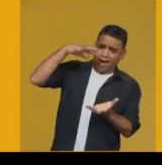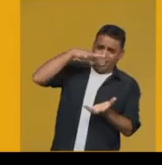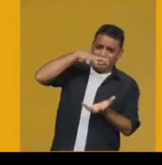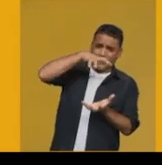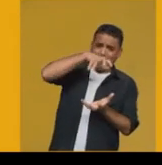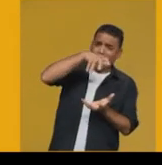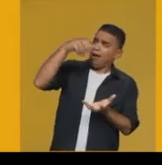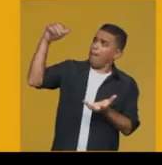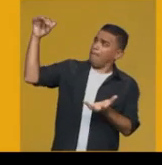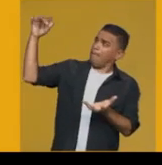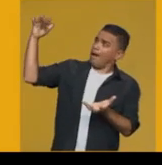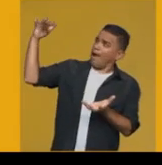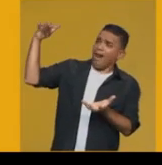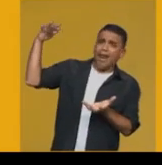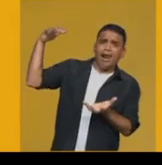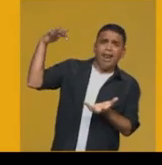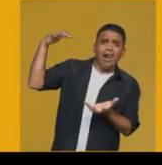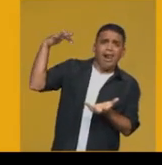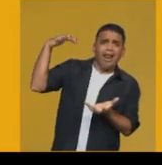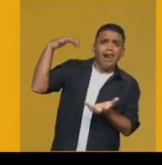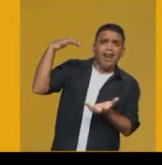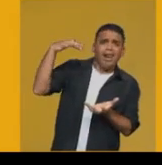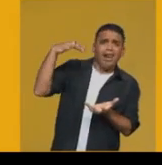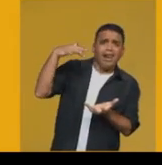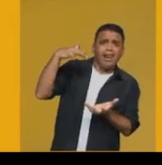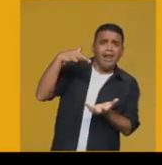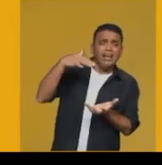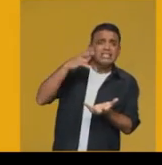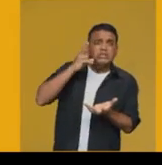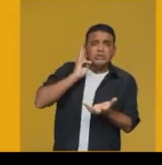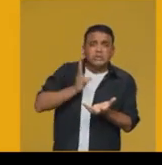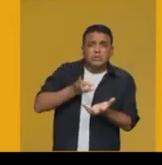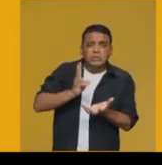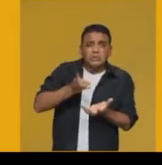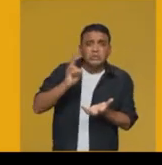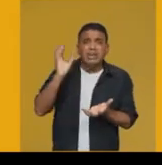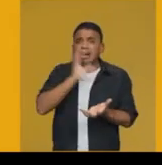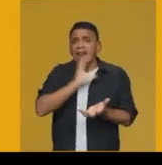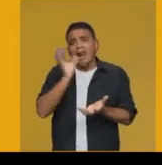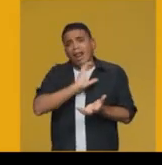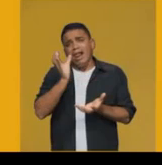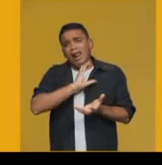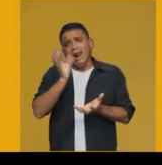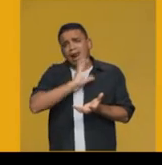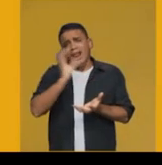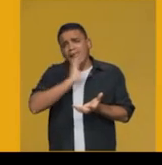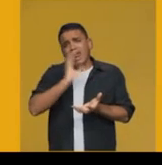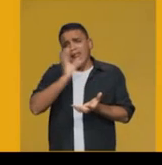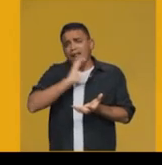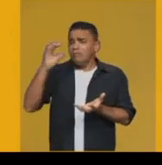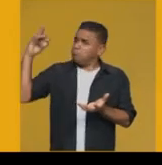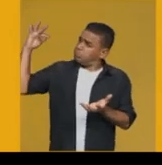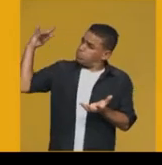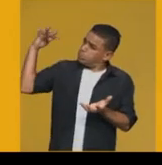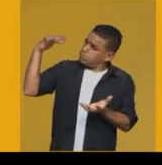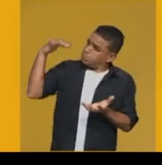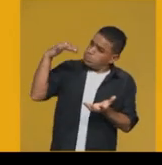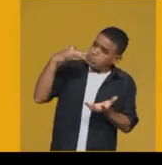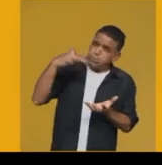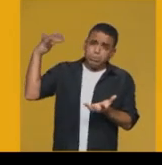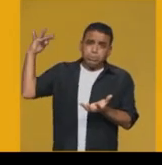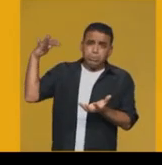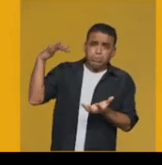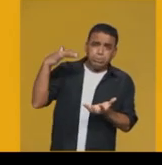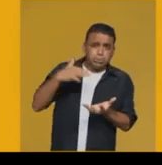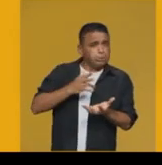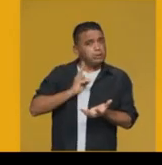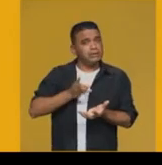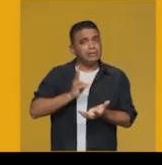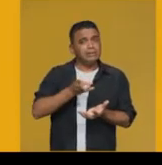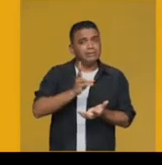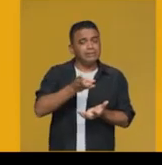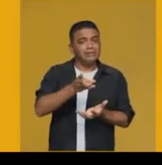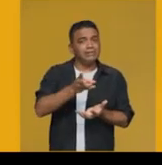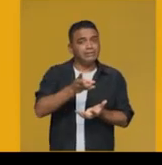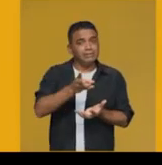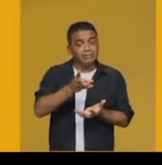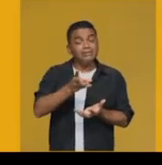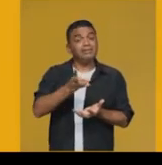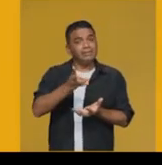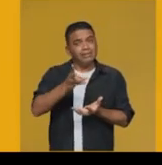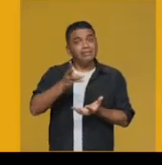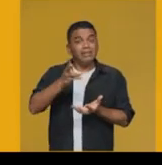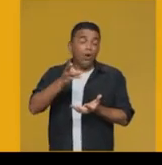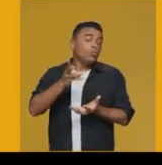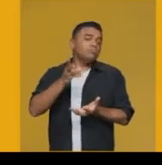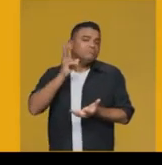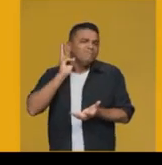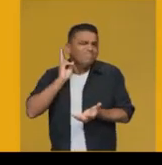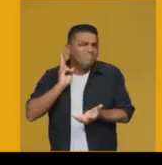Sol caminha com velocidade constante, a velocidade da luz é uma velocidade constante, nós teremos um movimento